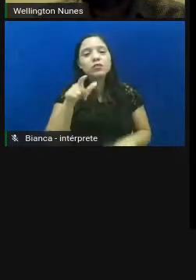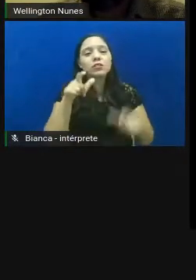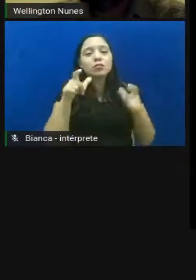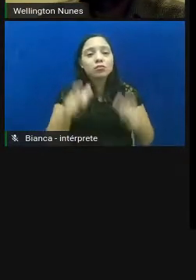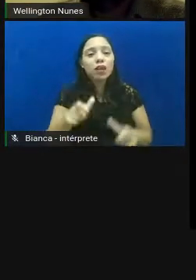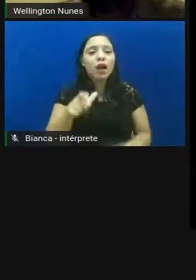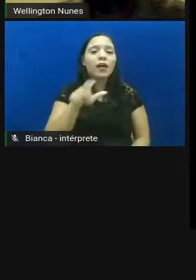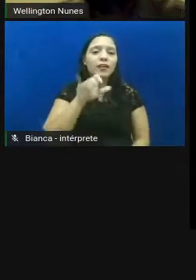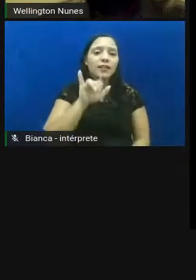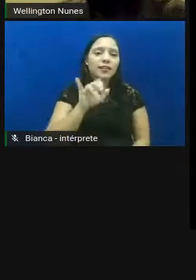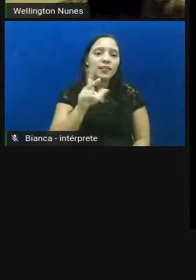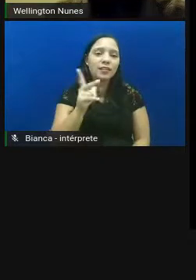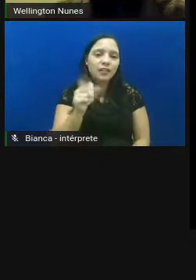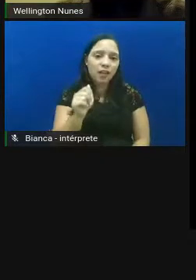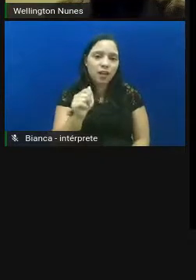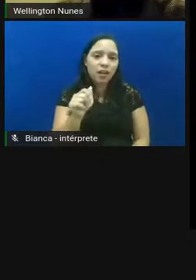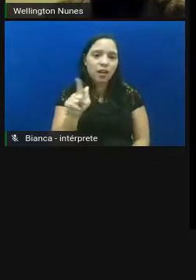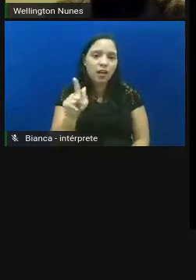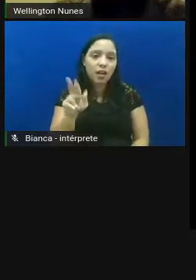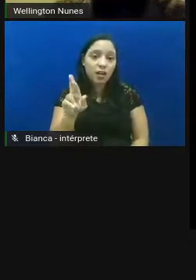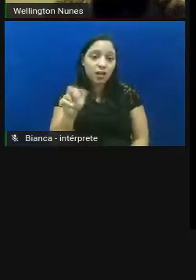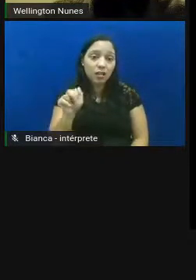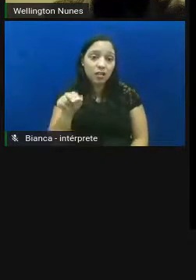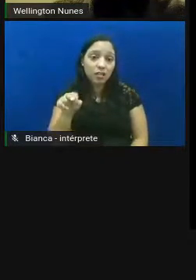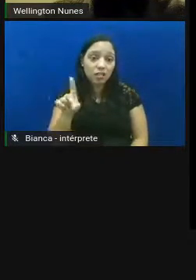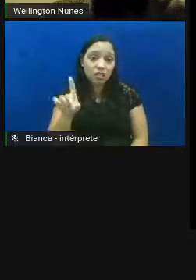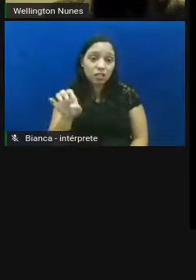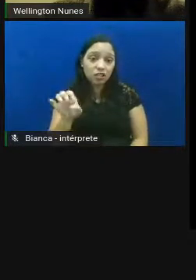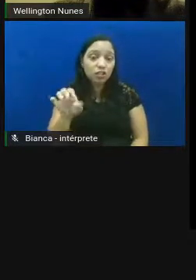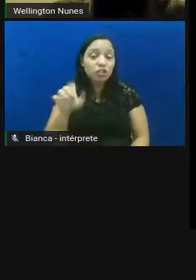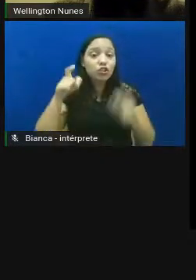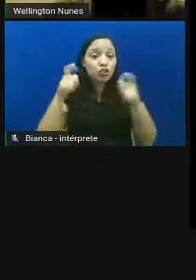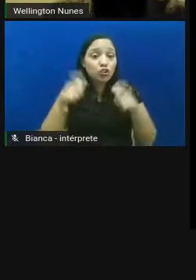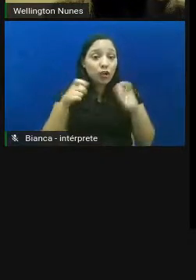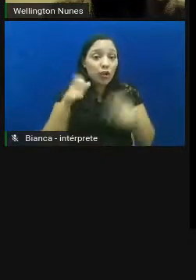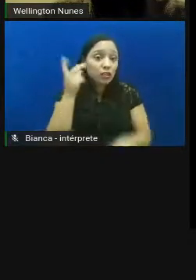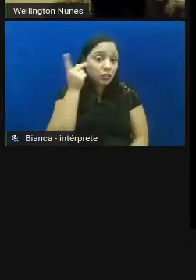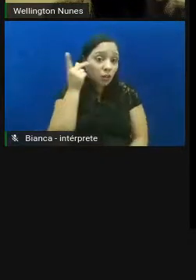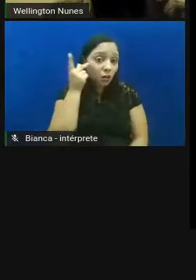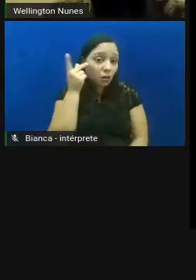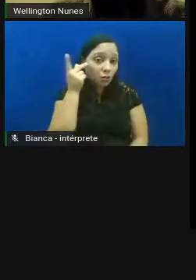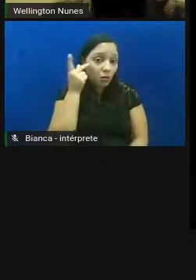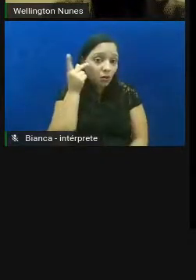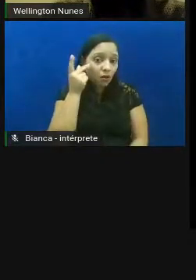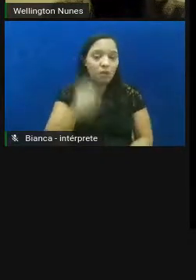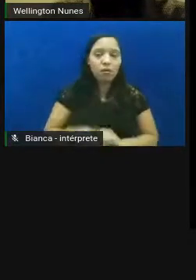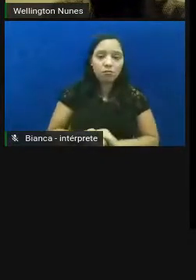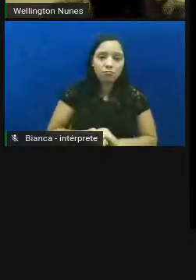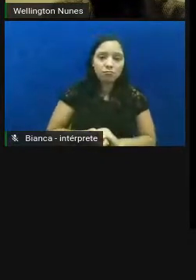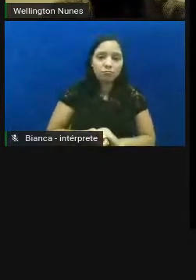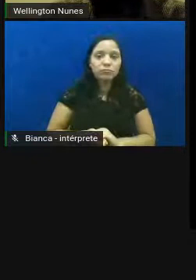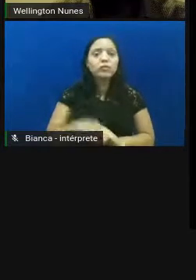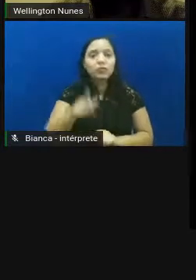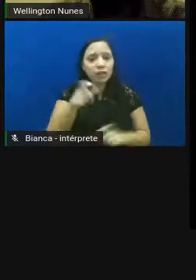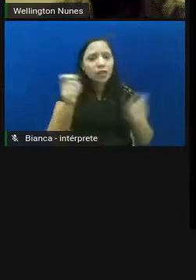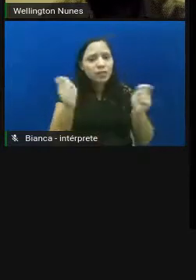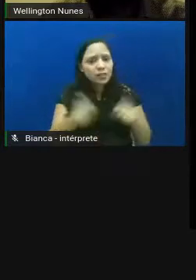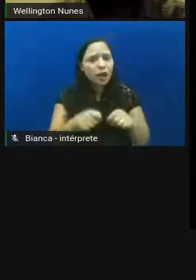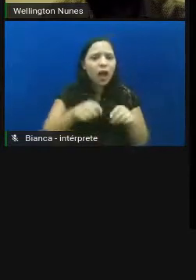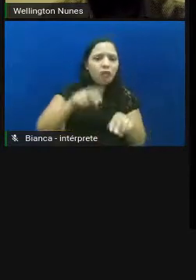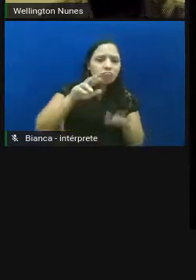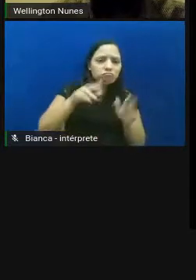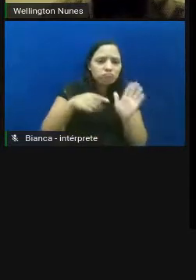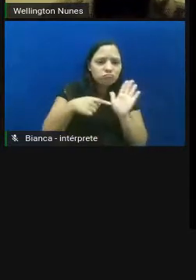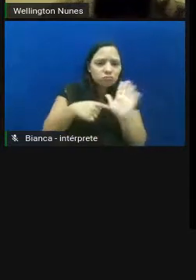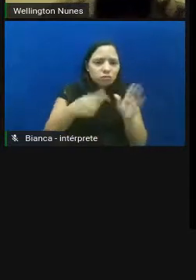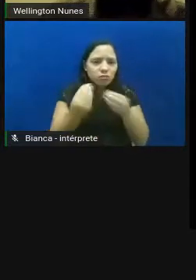Grande, lá em São Paulo. Com as curvas de nível, você consegue também representar a declividade do